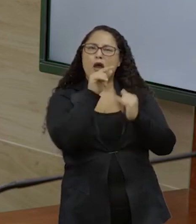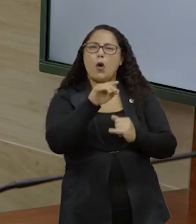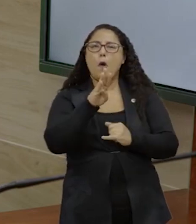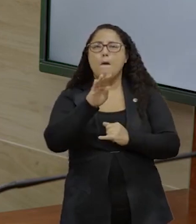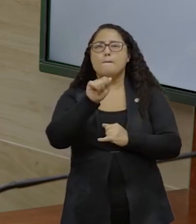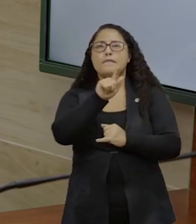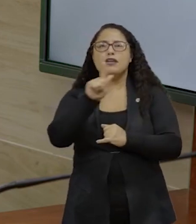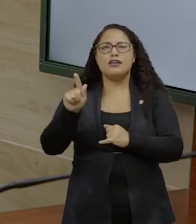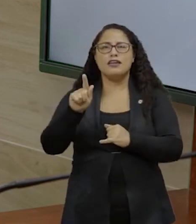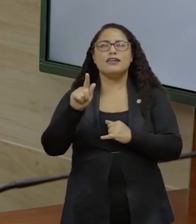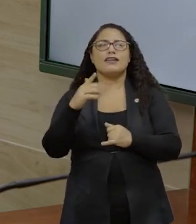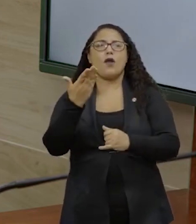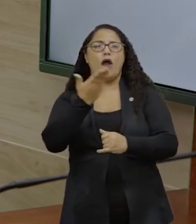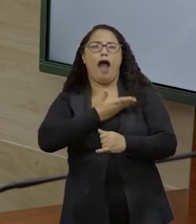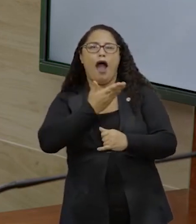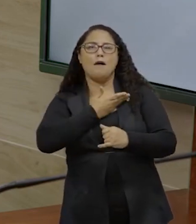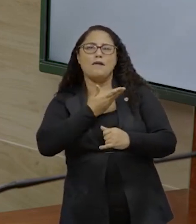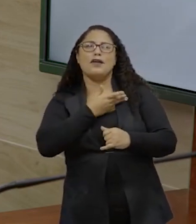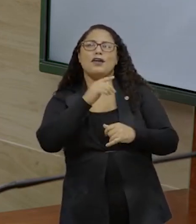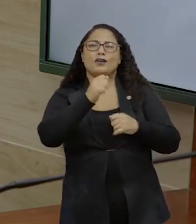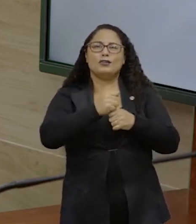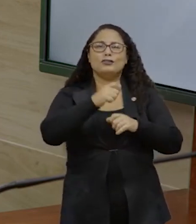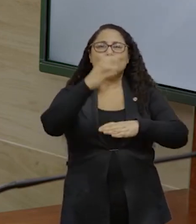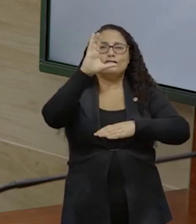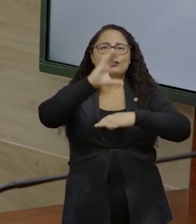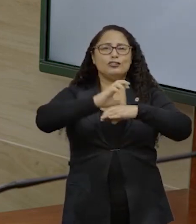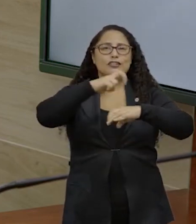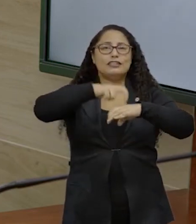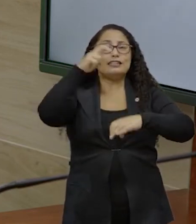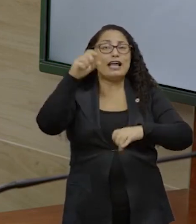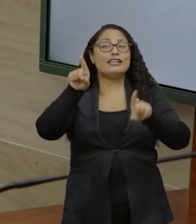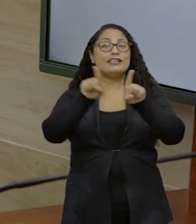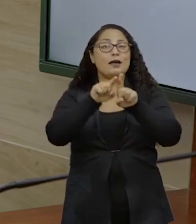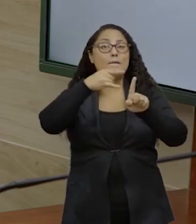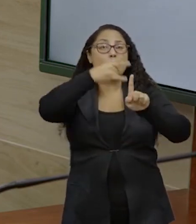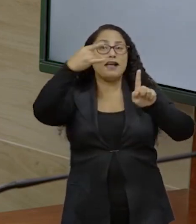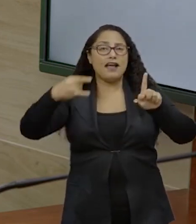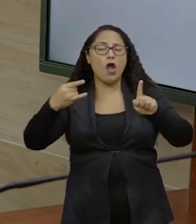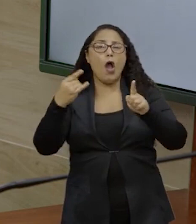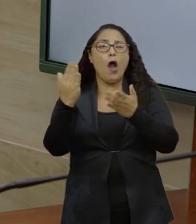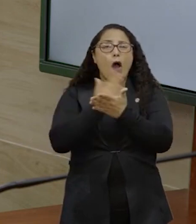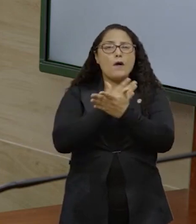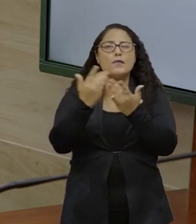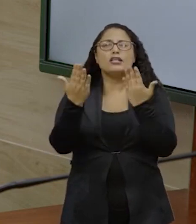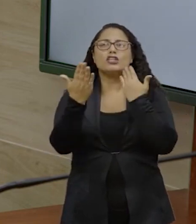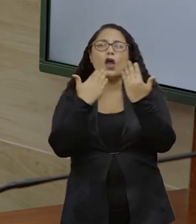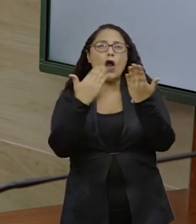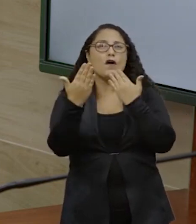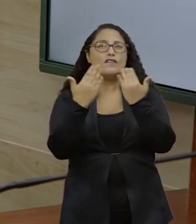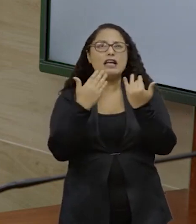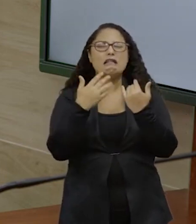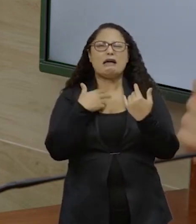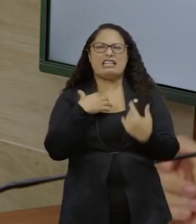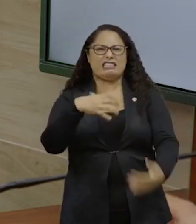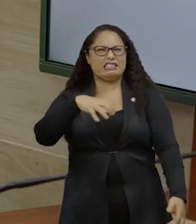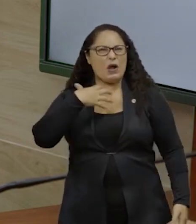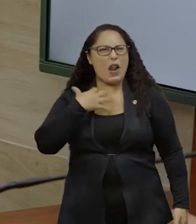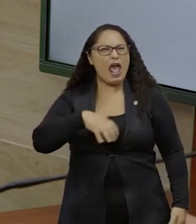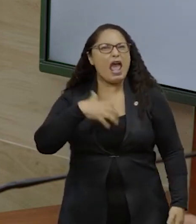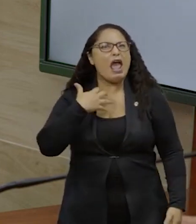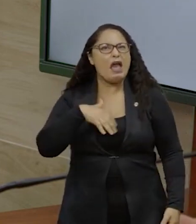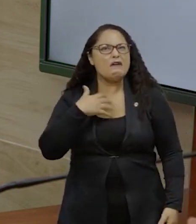é Sim. um colega do ChatGPT da Microsoft, Uhum. em que em algumas conversas parece que ele ficou